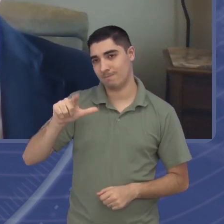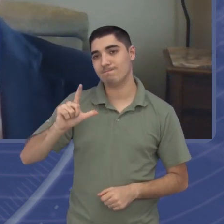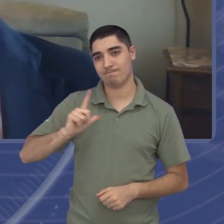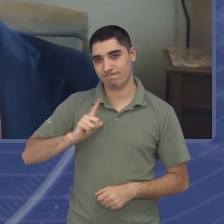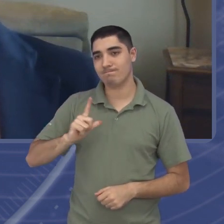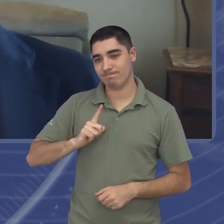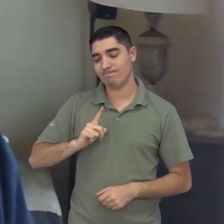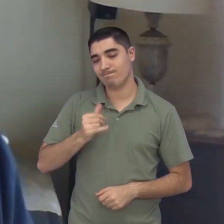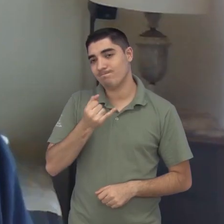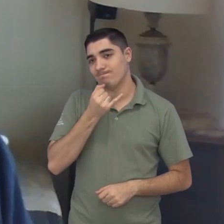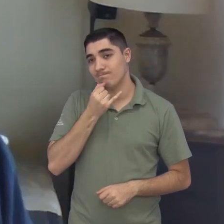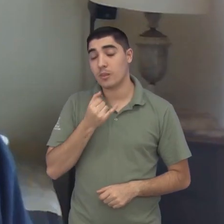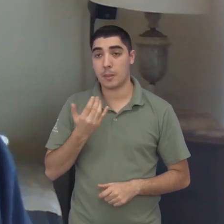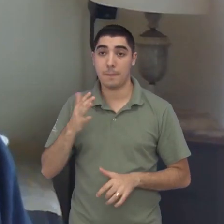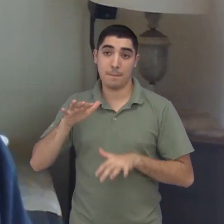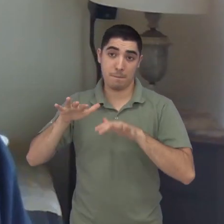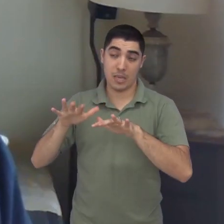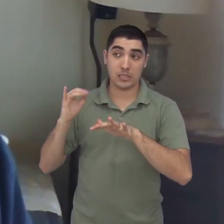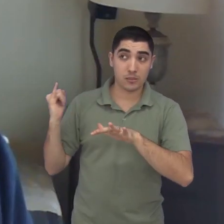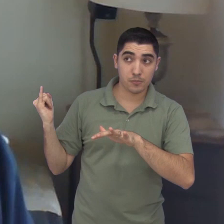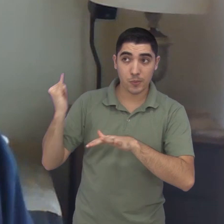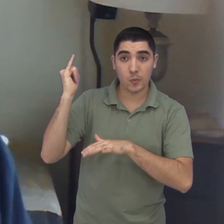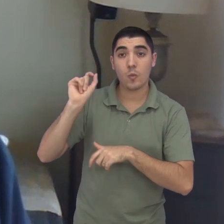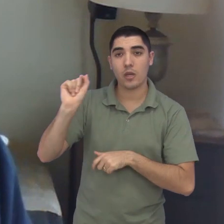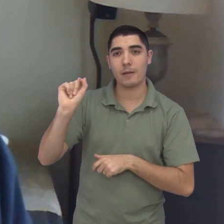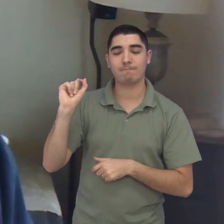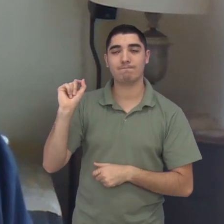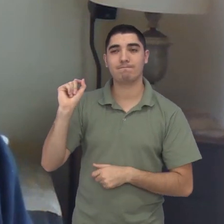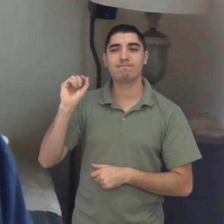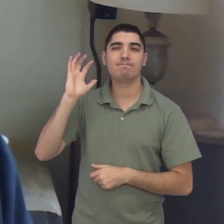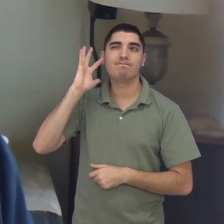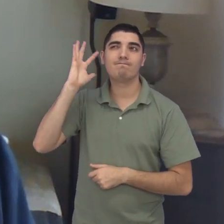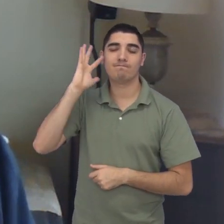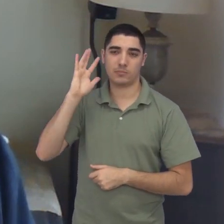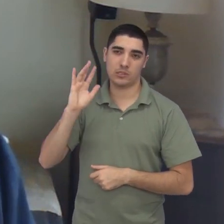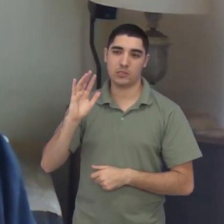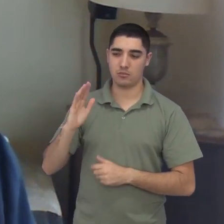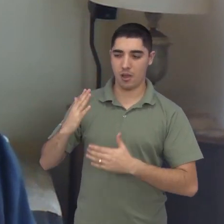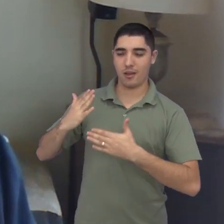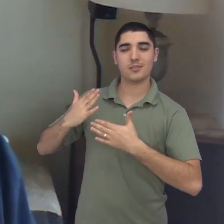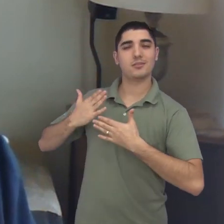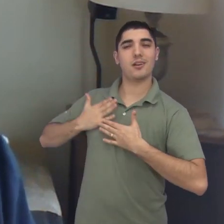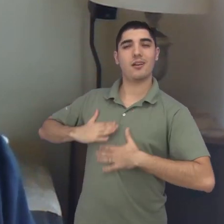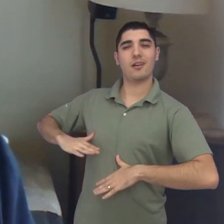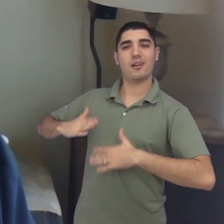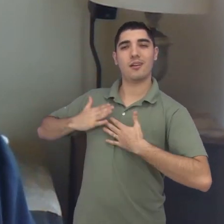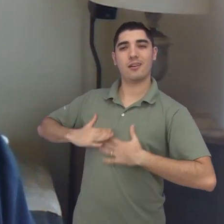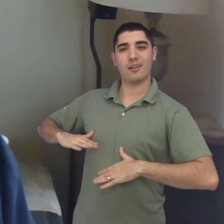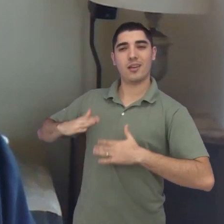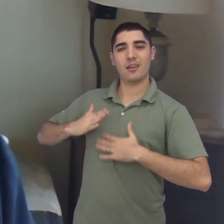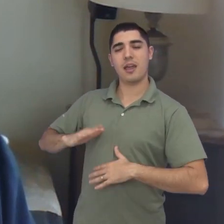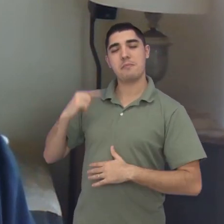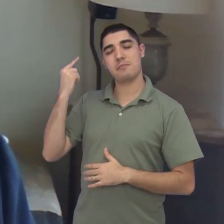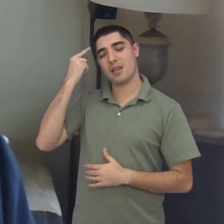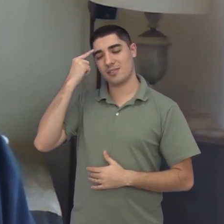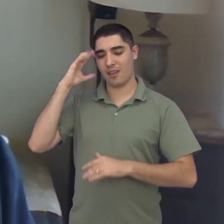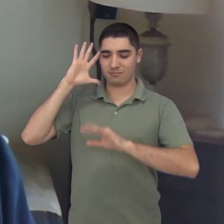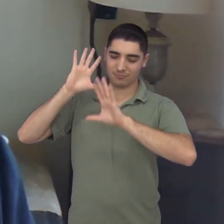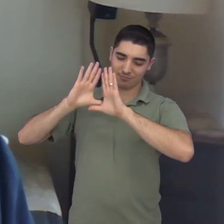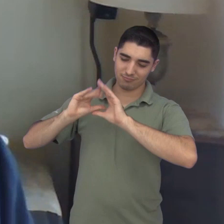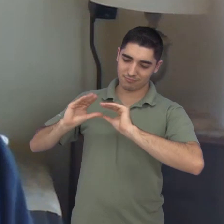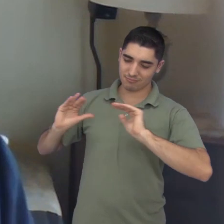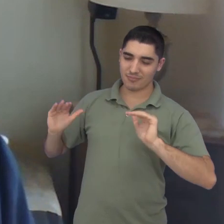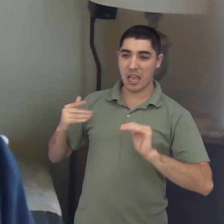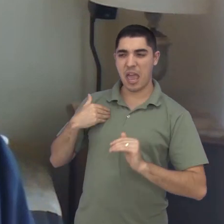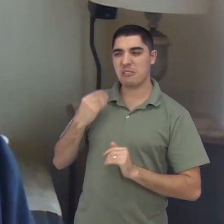Exato, Dani. É uma coisa extremamente importante. Quando nós pensamos em descanso, né, a gente sempre pensa em relaxar,